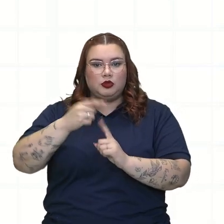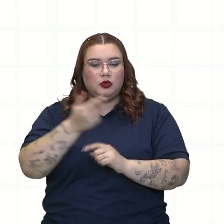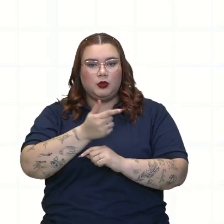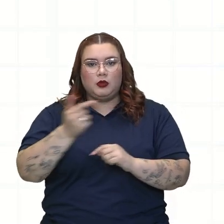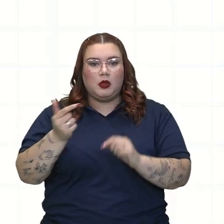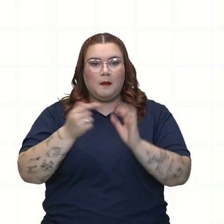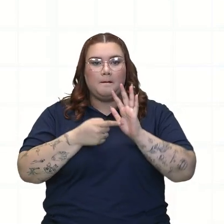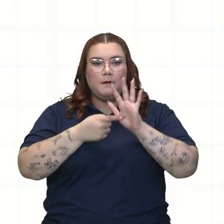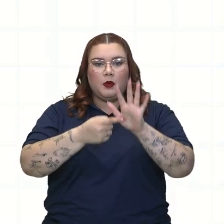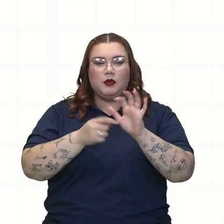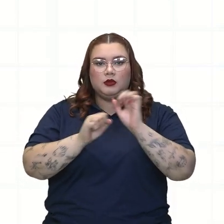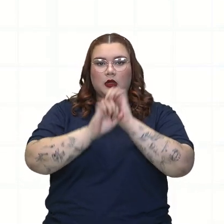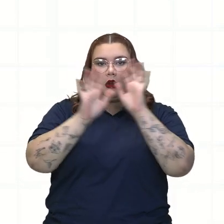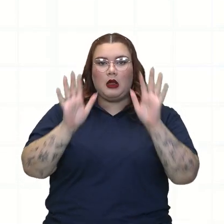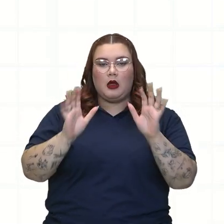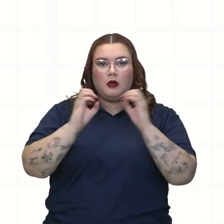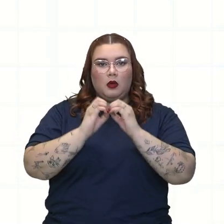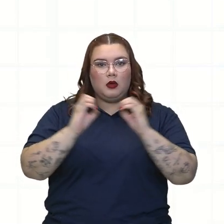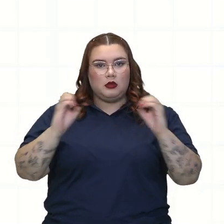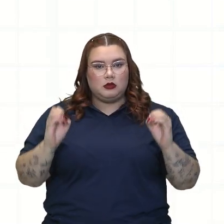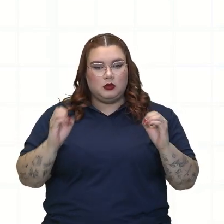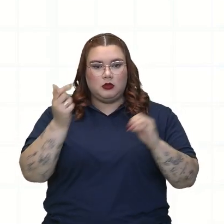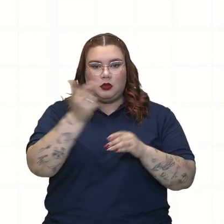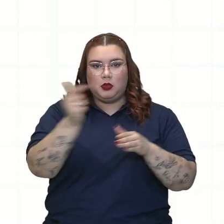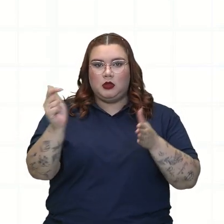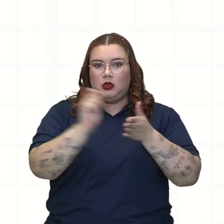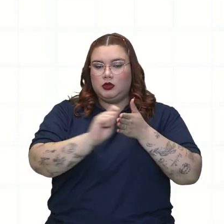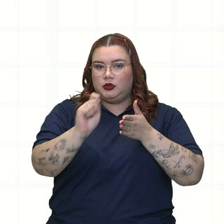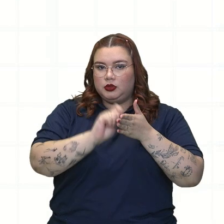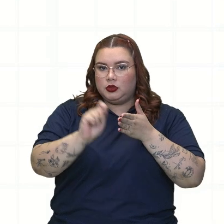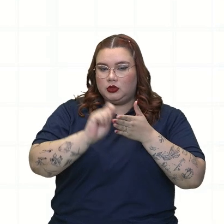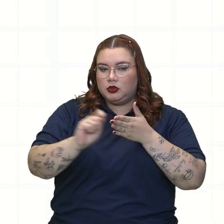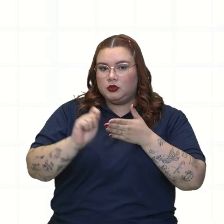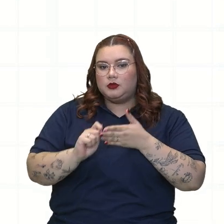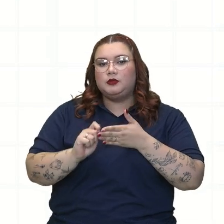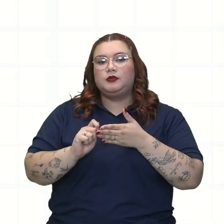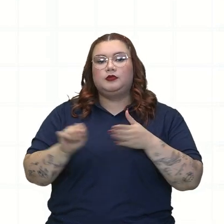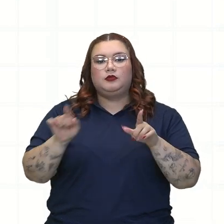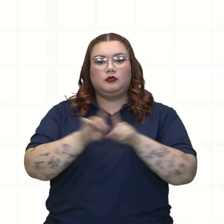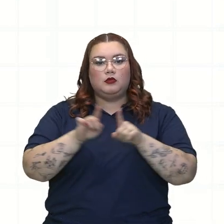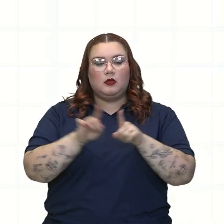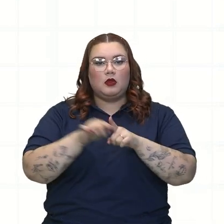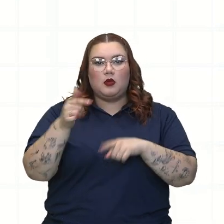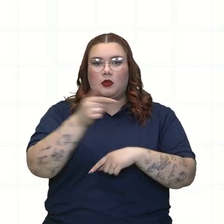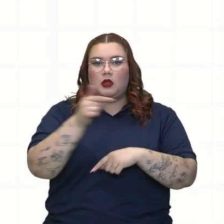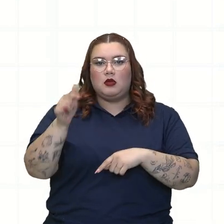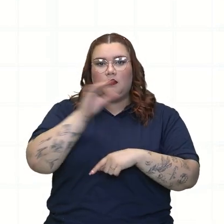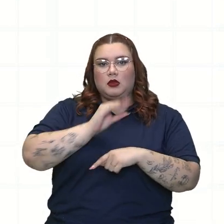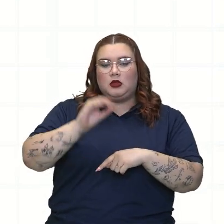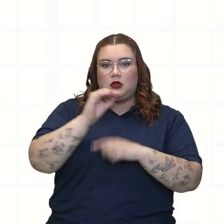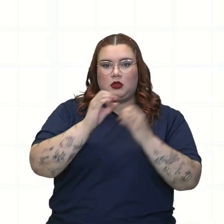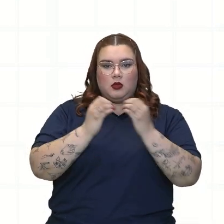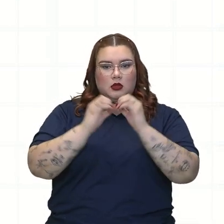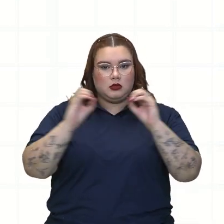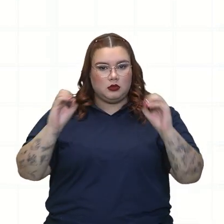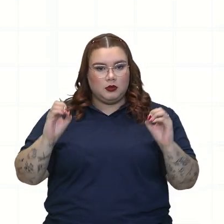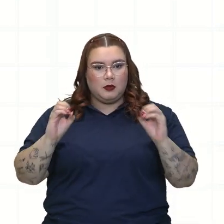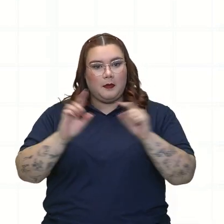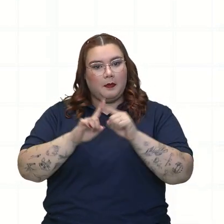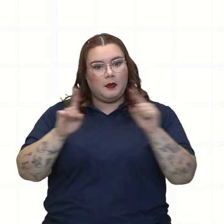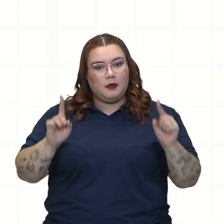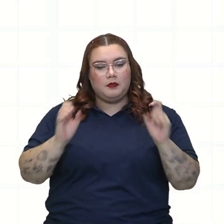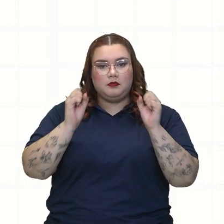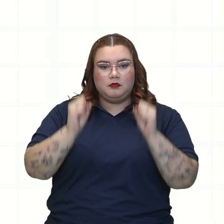de forma explícita, ou seja, ele não aparece de forma escrita ou falada na oração, mas